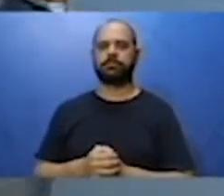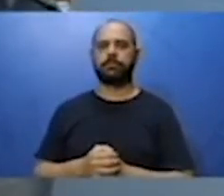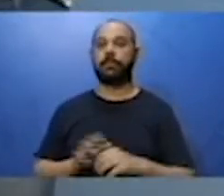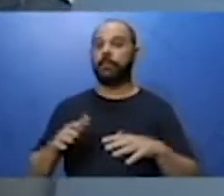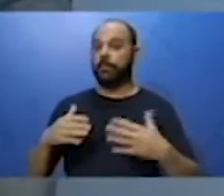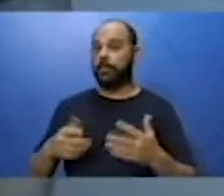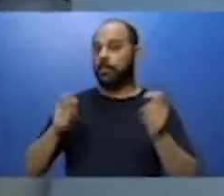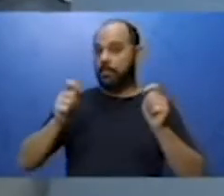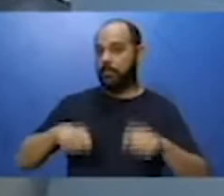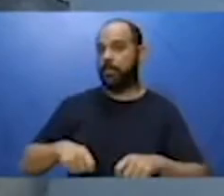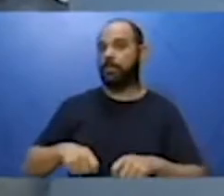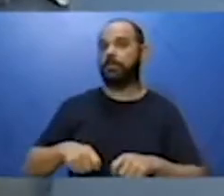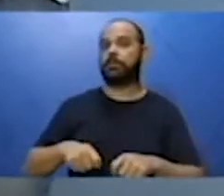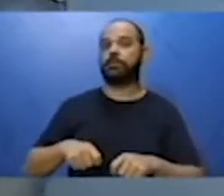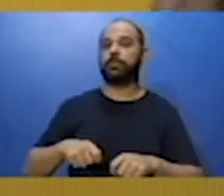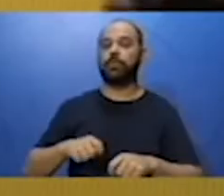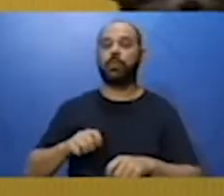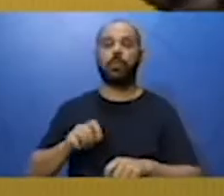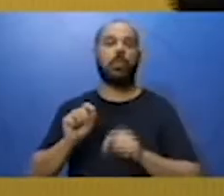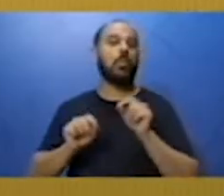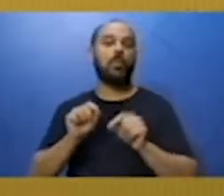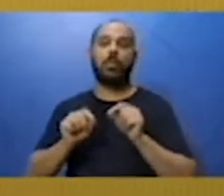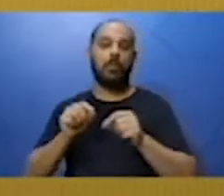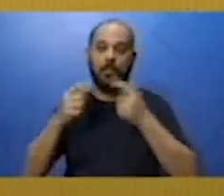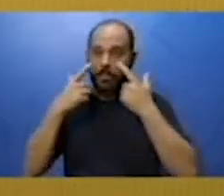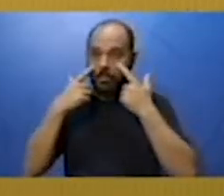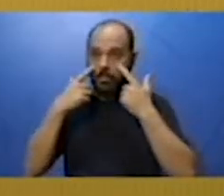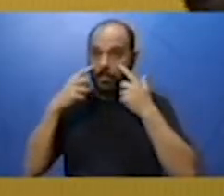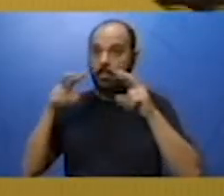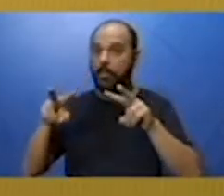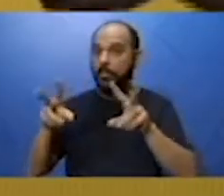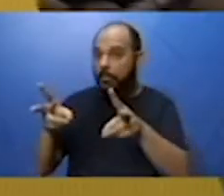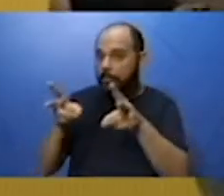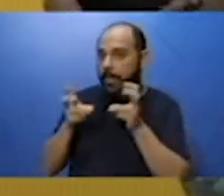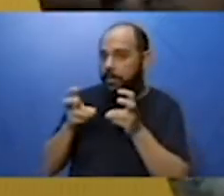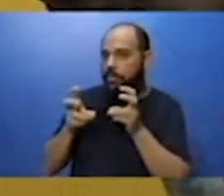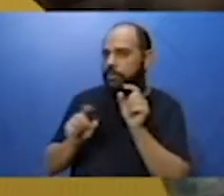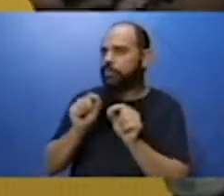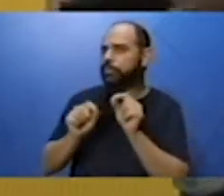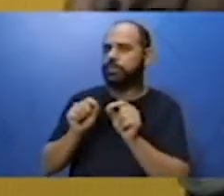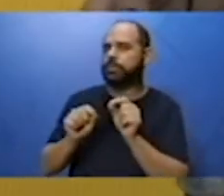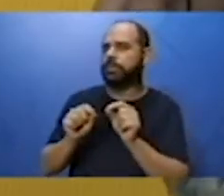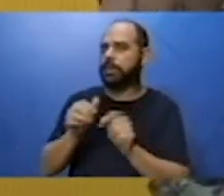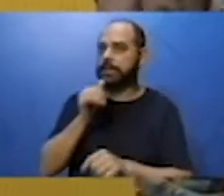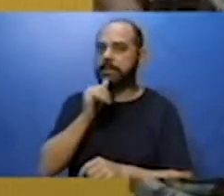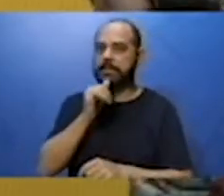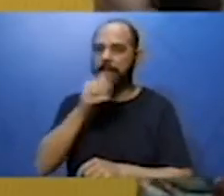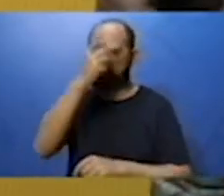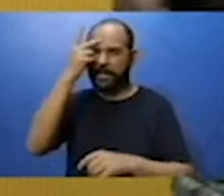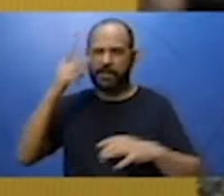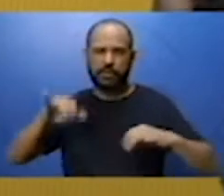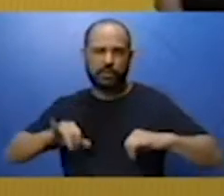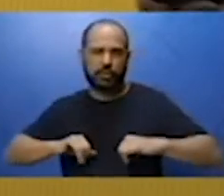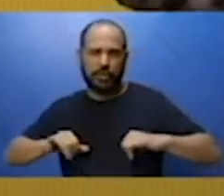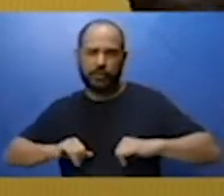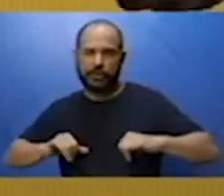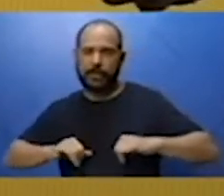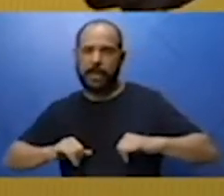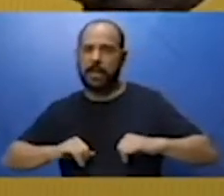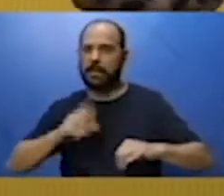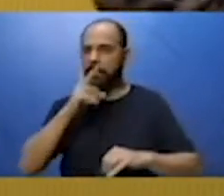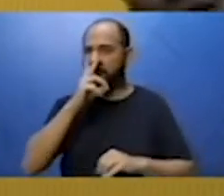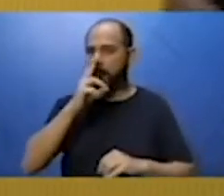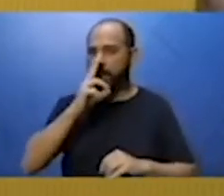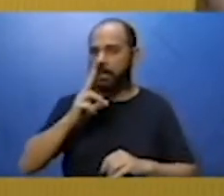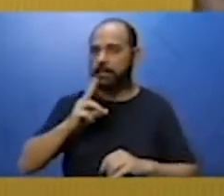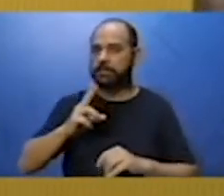Aí é possível falar de alguns sinais de alerta. Então, por exemplo, quando uma pessoa está em muito sofrimento, em profundo sofrimento,